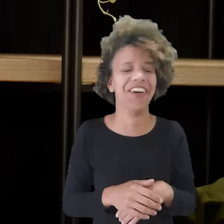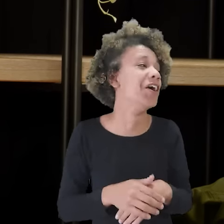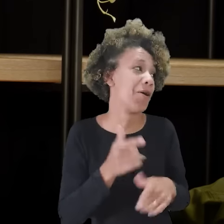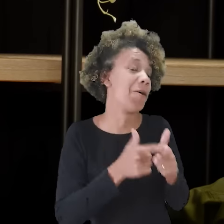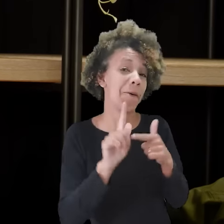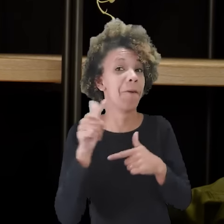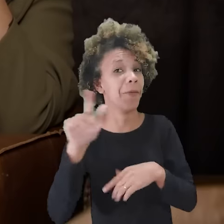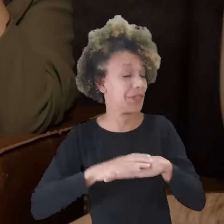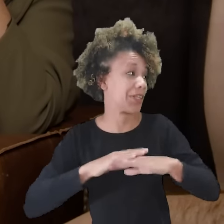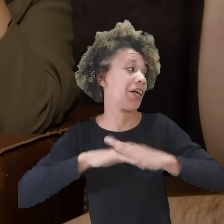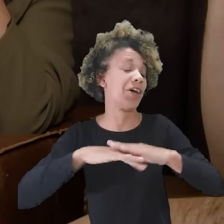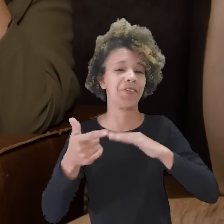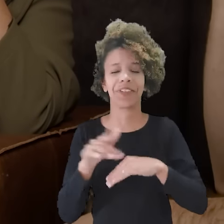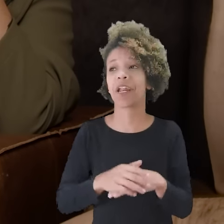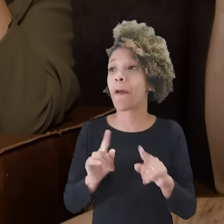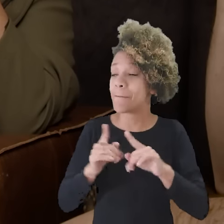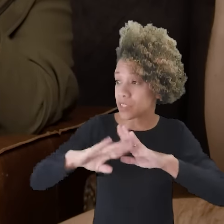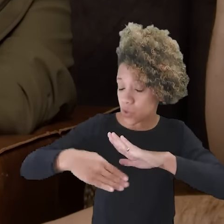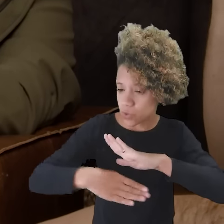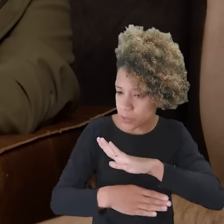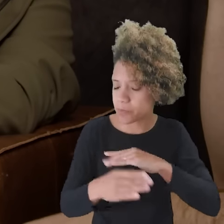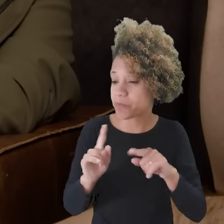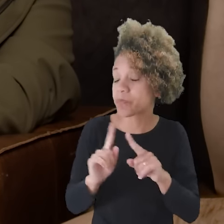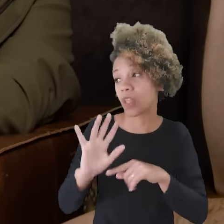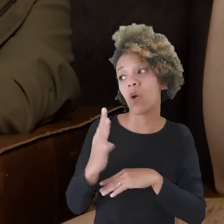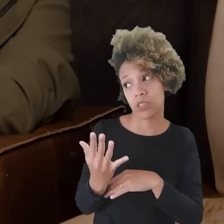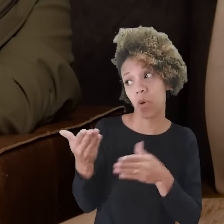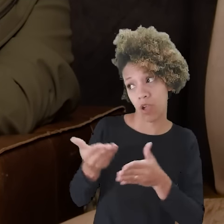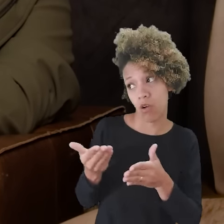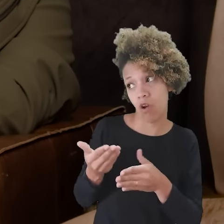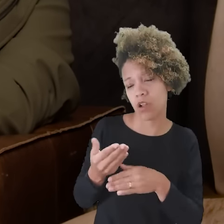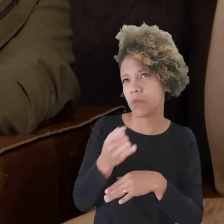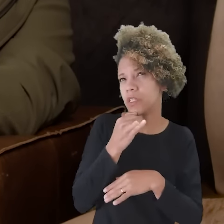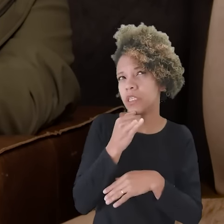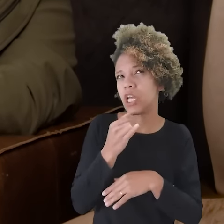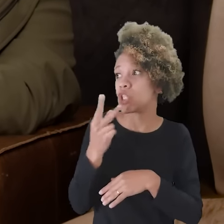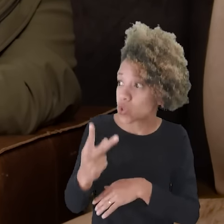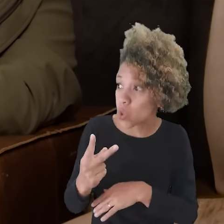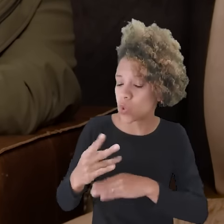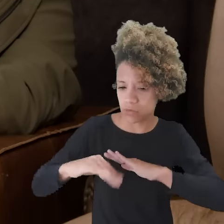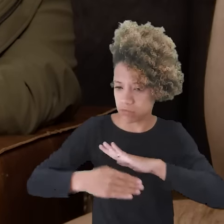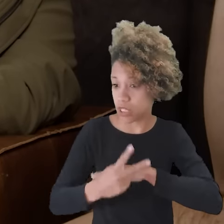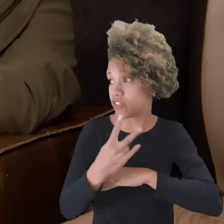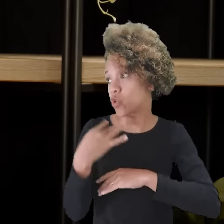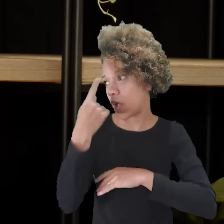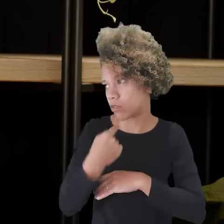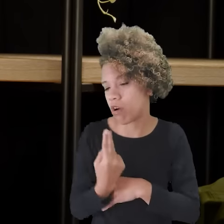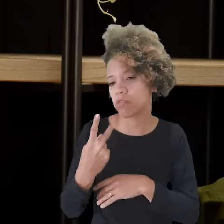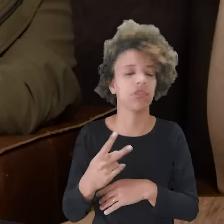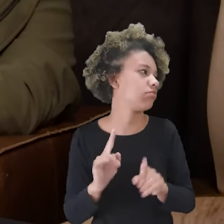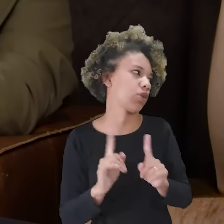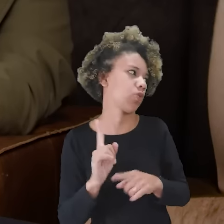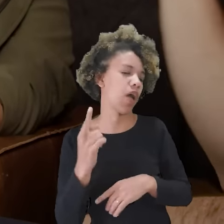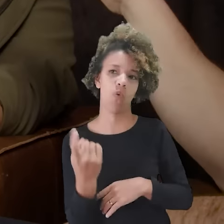aterrar outra coisa os tubarões já estão aconteceu recente agora tipo teve dois ataques em menos de 24 horas então não